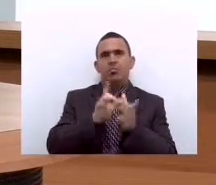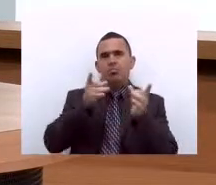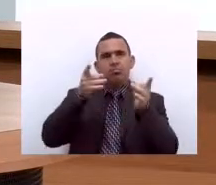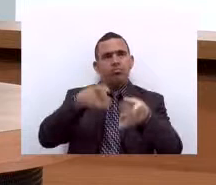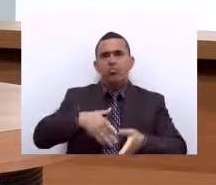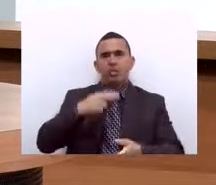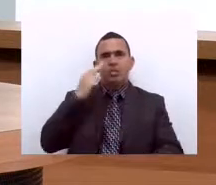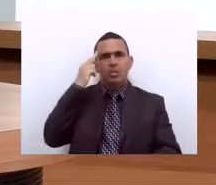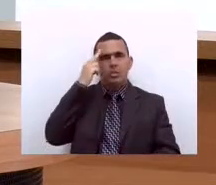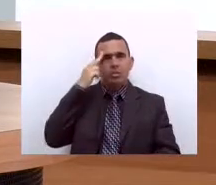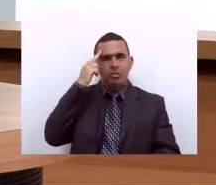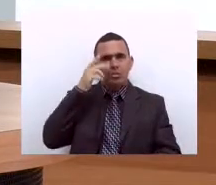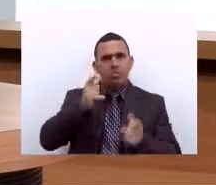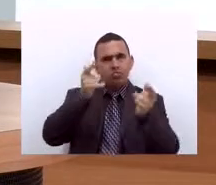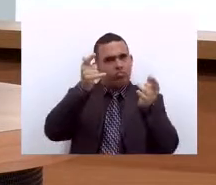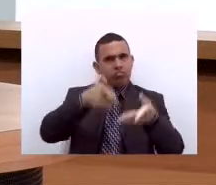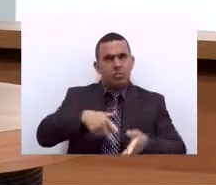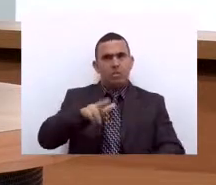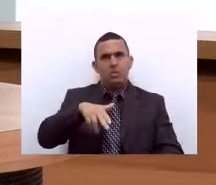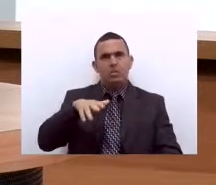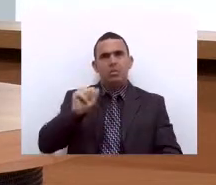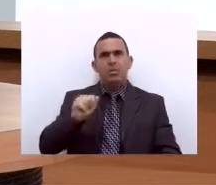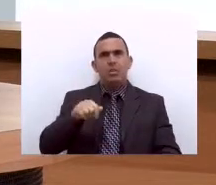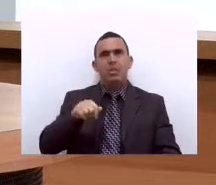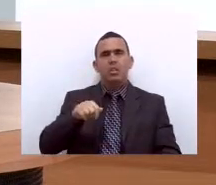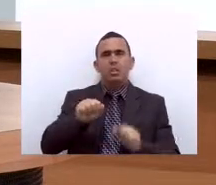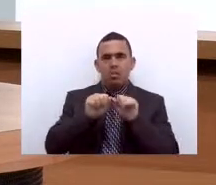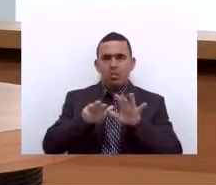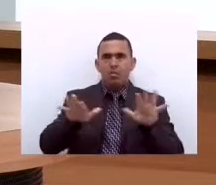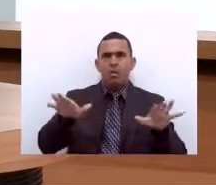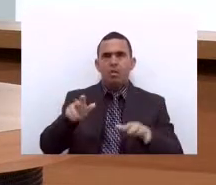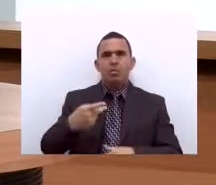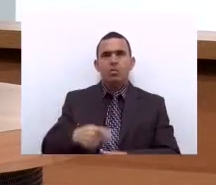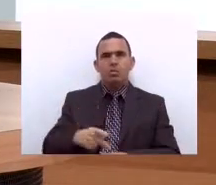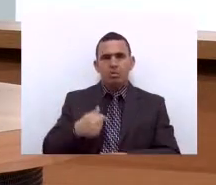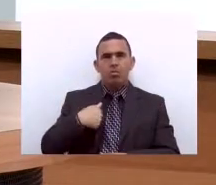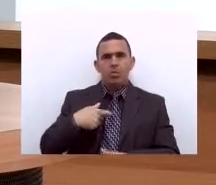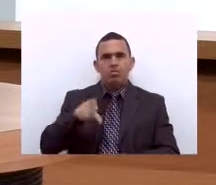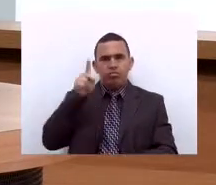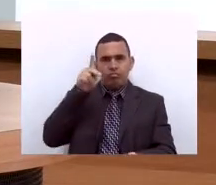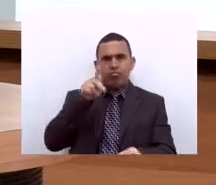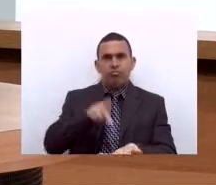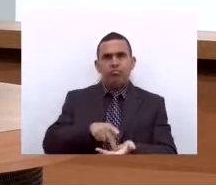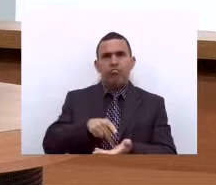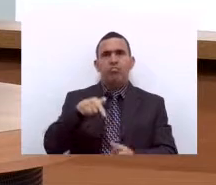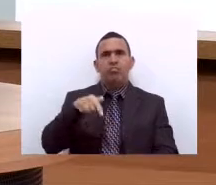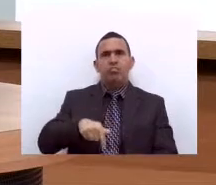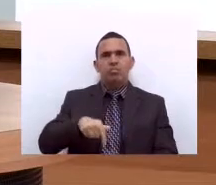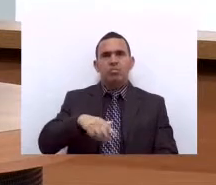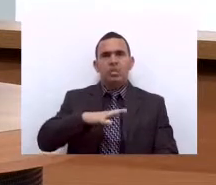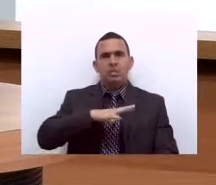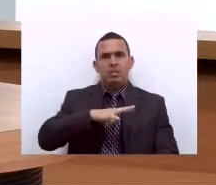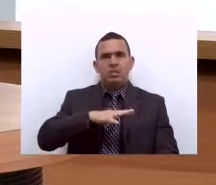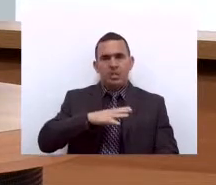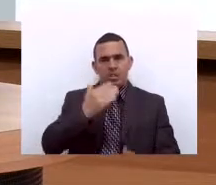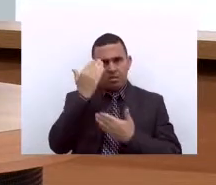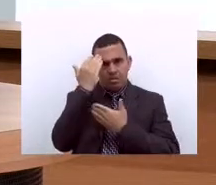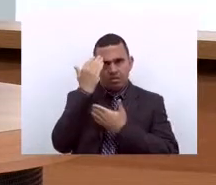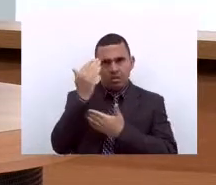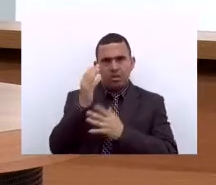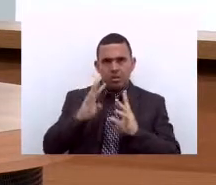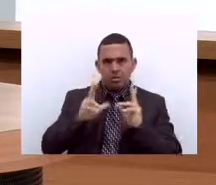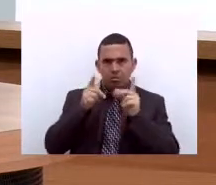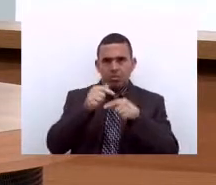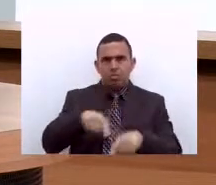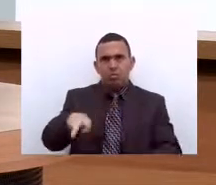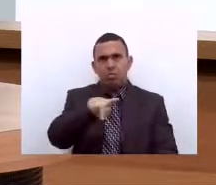não desistam de ser guarulhense. Eu tenho certeza que essa cidade é muito grata por tudo que vocês